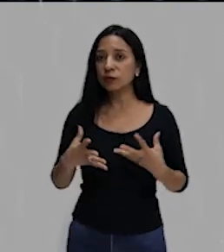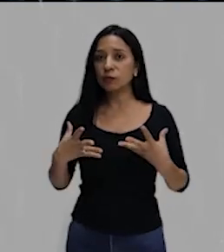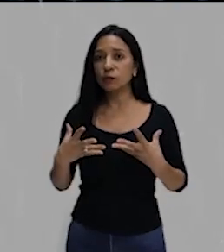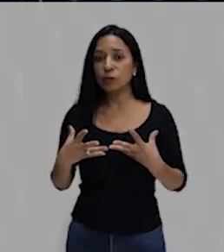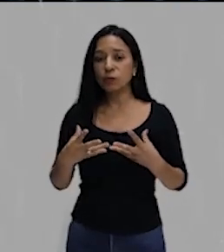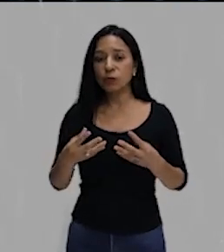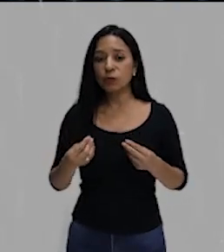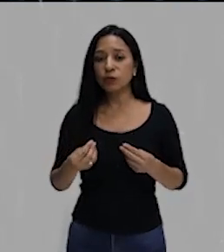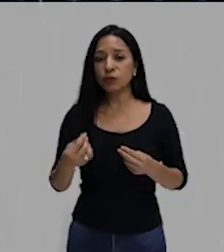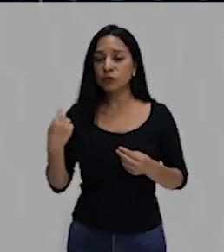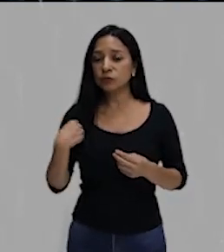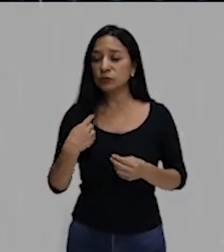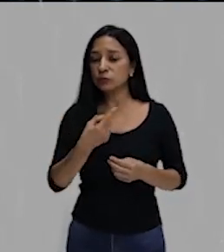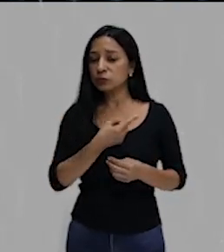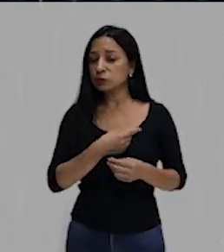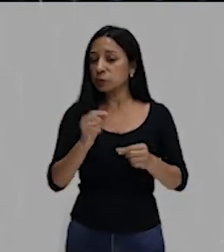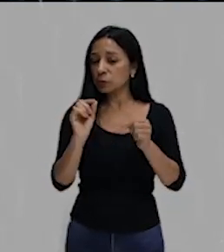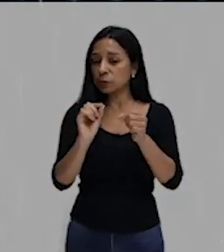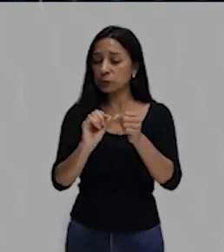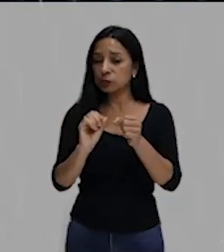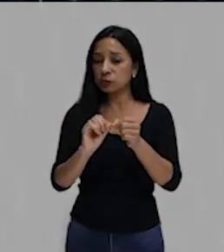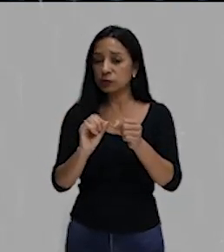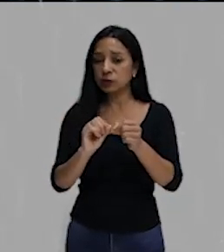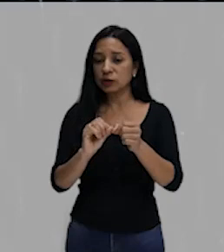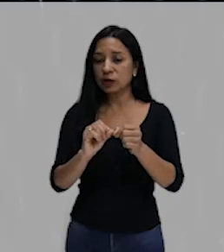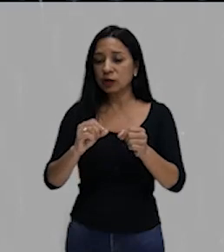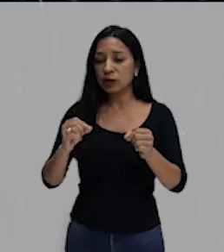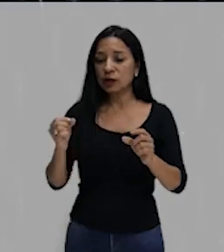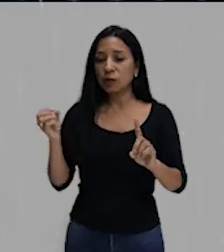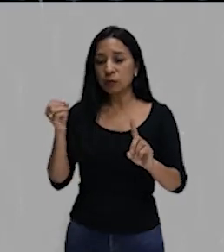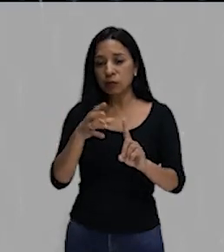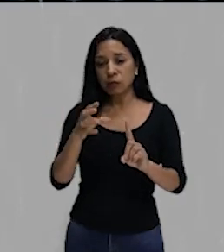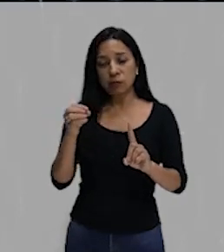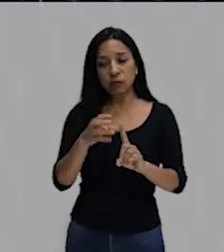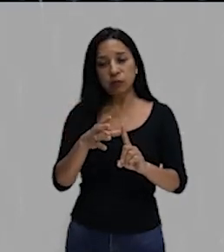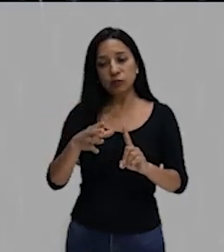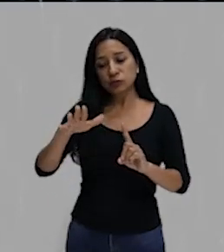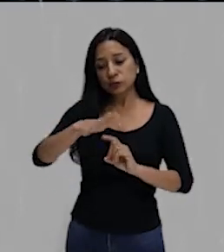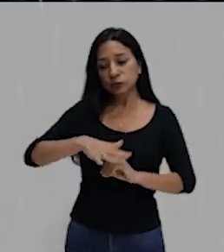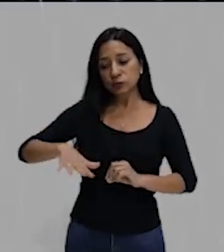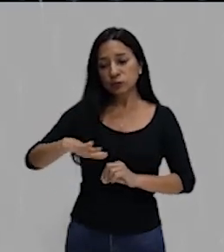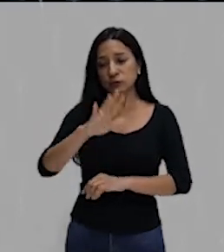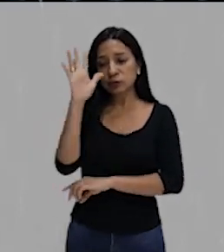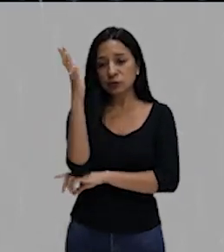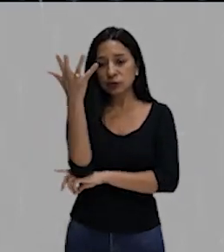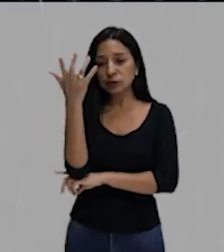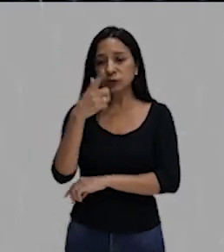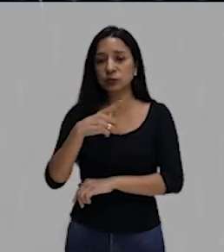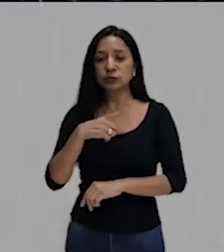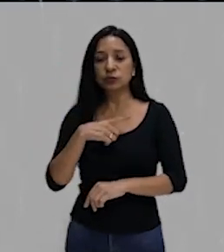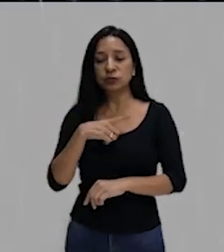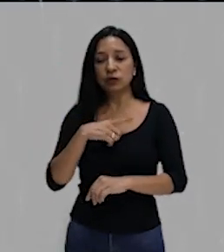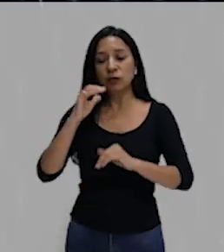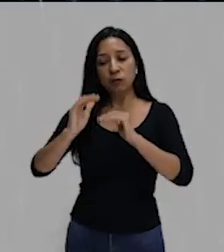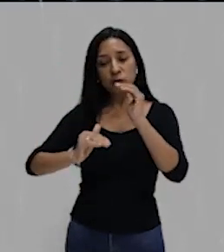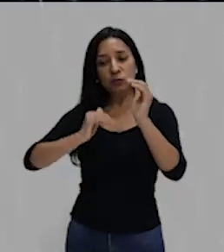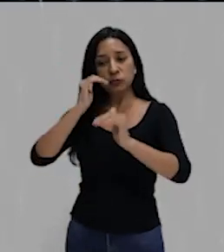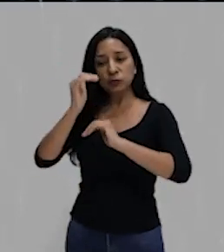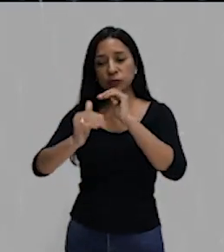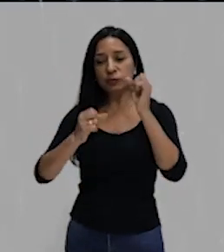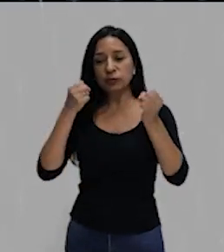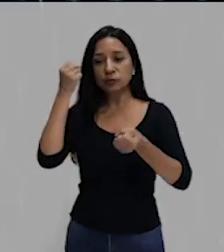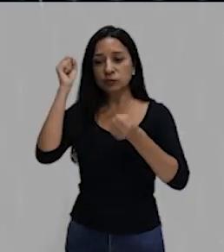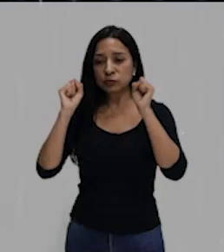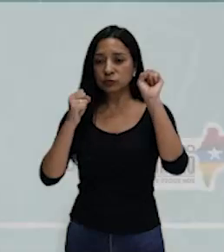muitos das nossas ações sobre o meio ambiente têm a ver principalmente com o desenvolvimento industrial. Né?